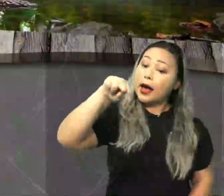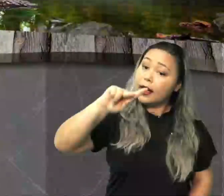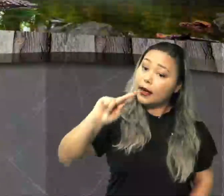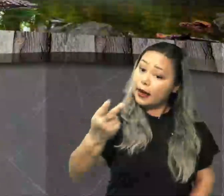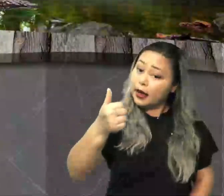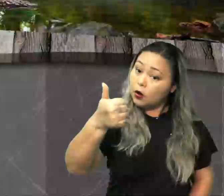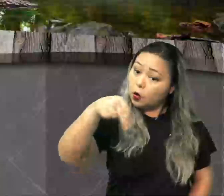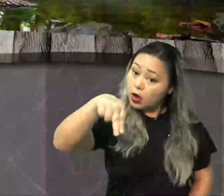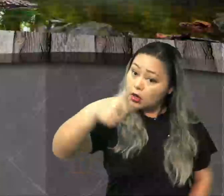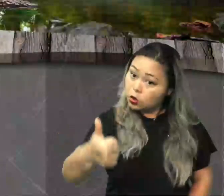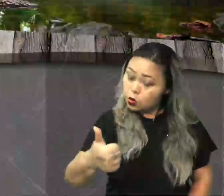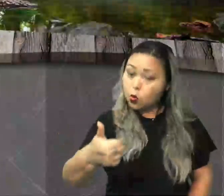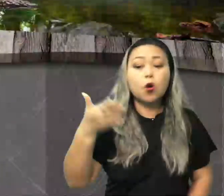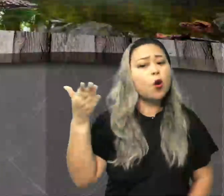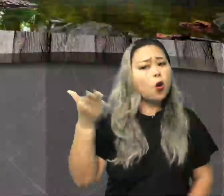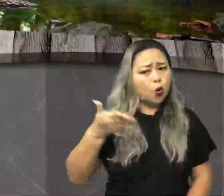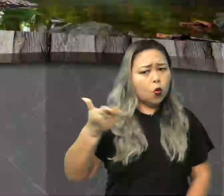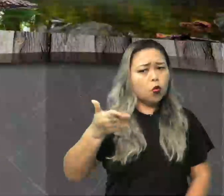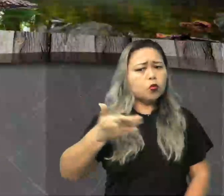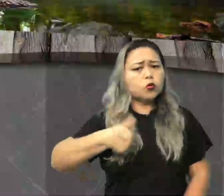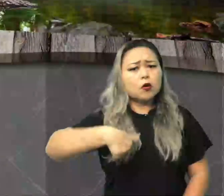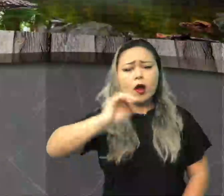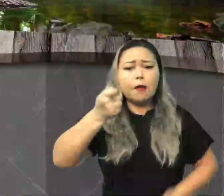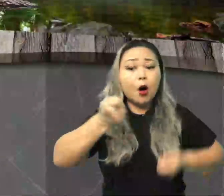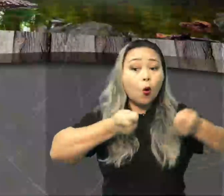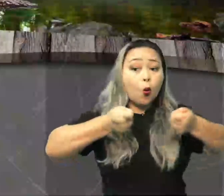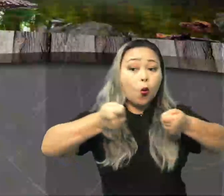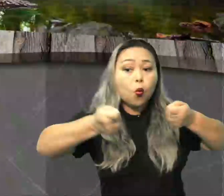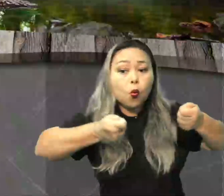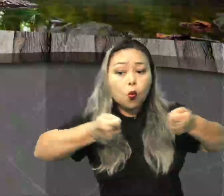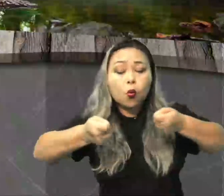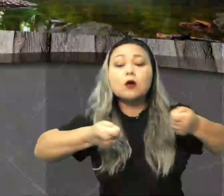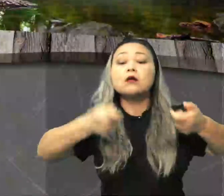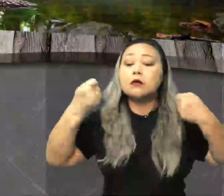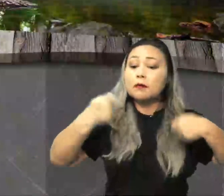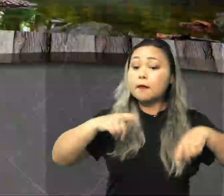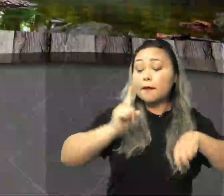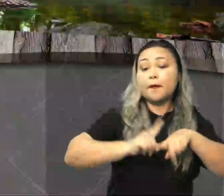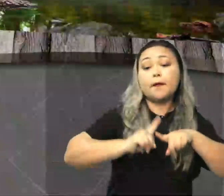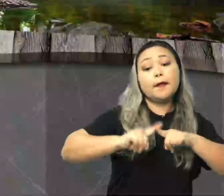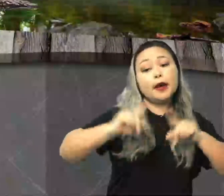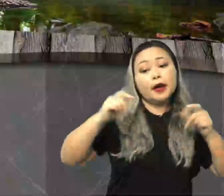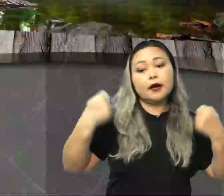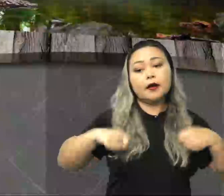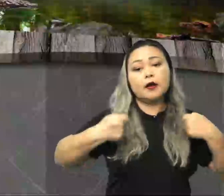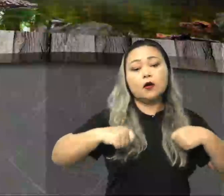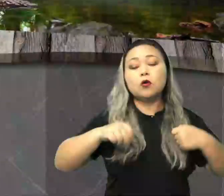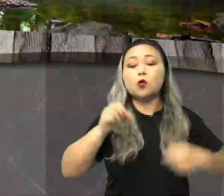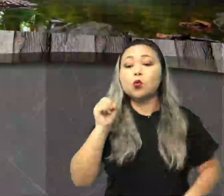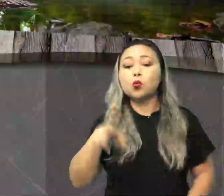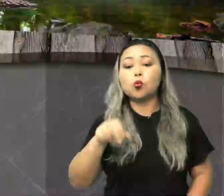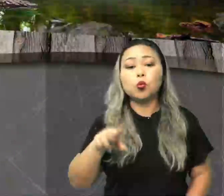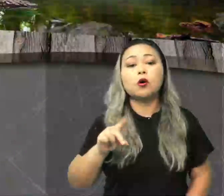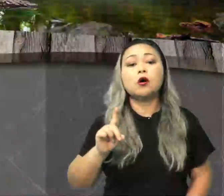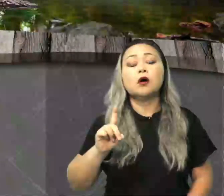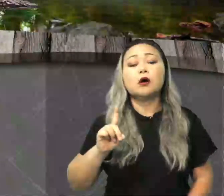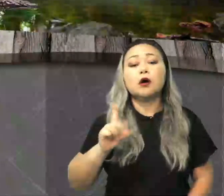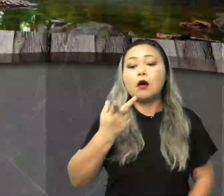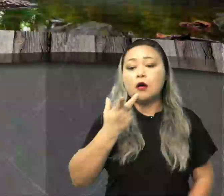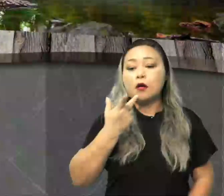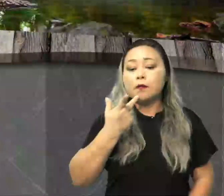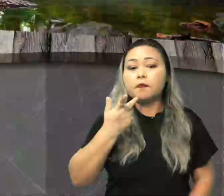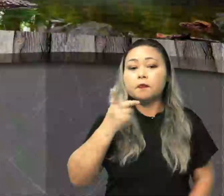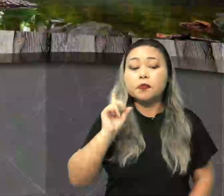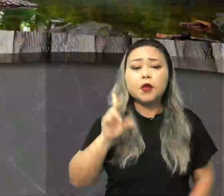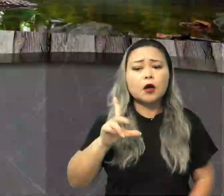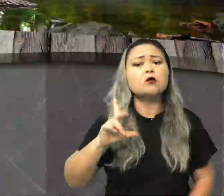H1N1, tá? Hoje ele está sendo mais controlado, mas a gente precisa, em relação aos vírus, galera, que a gente sabe